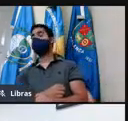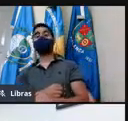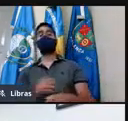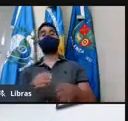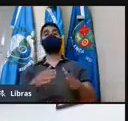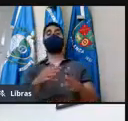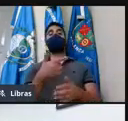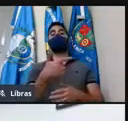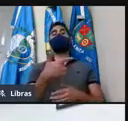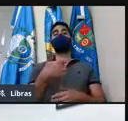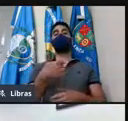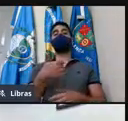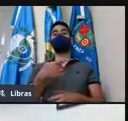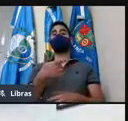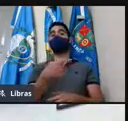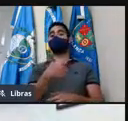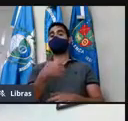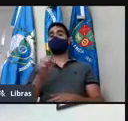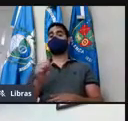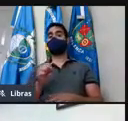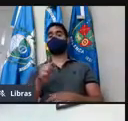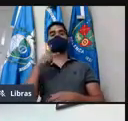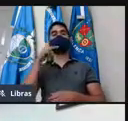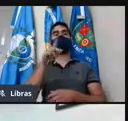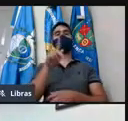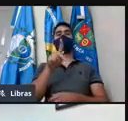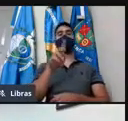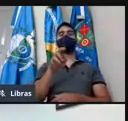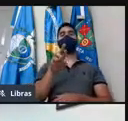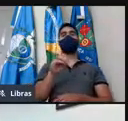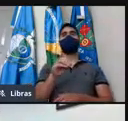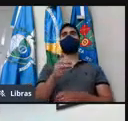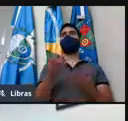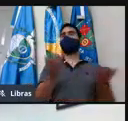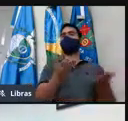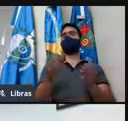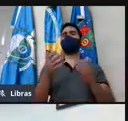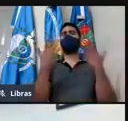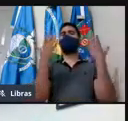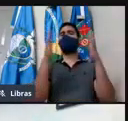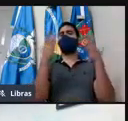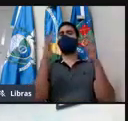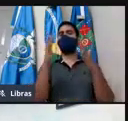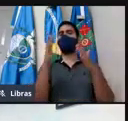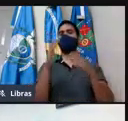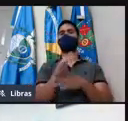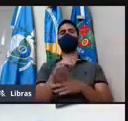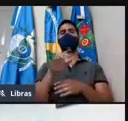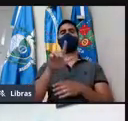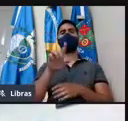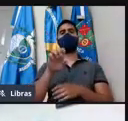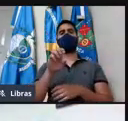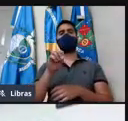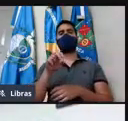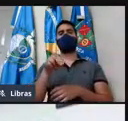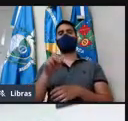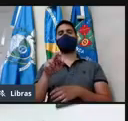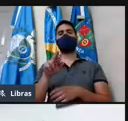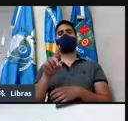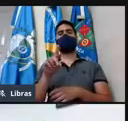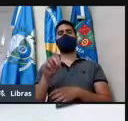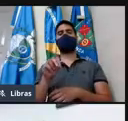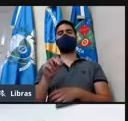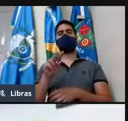Requerimento 218 do vereador Pedro Graça. Ele encaminhou a moção de aplauso ao senhor Leonardo Vinícius Pena